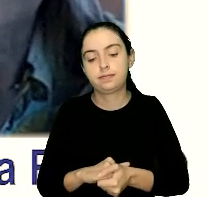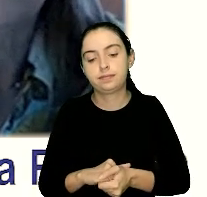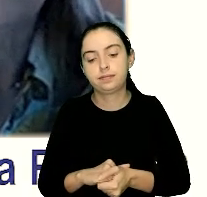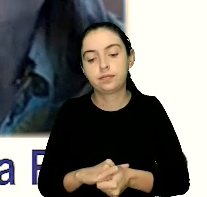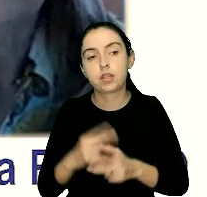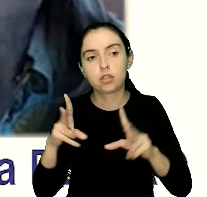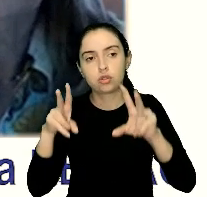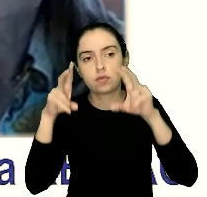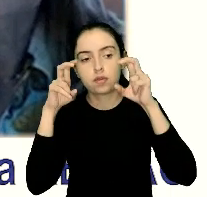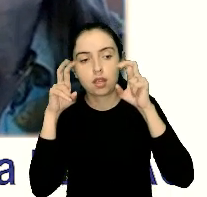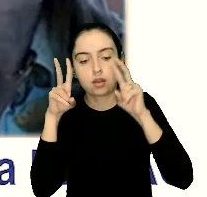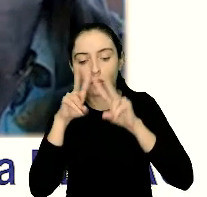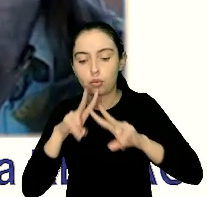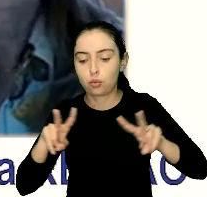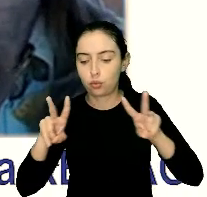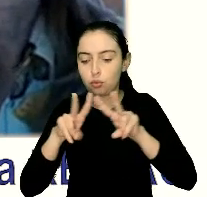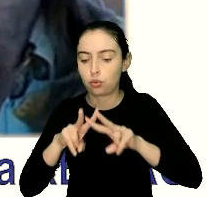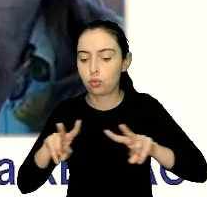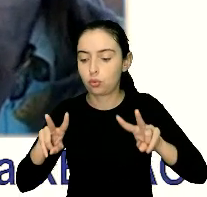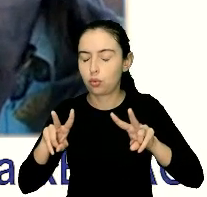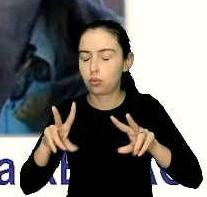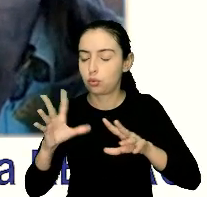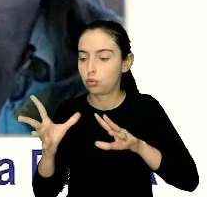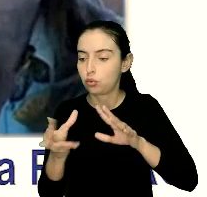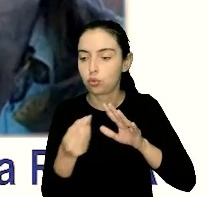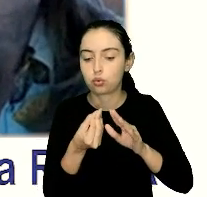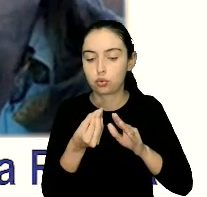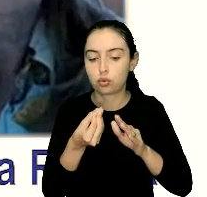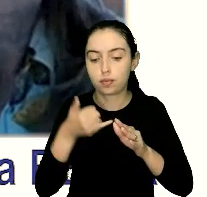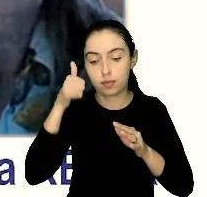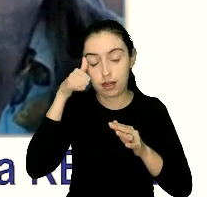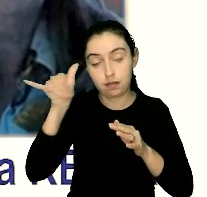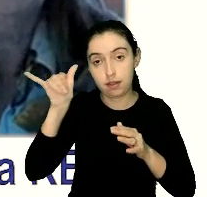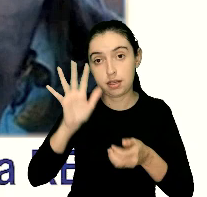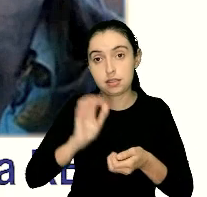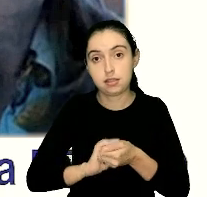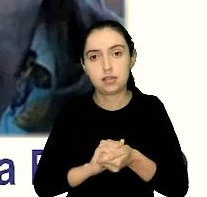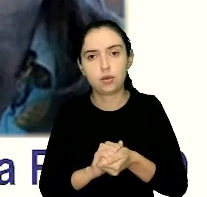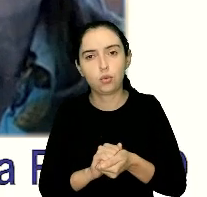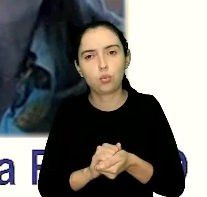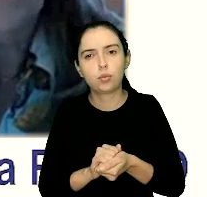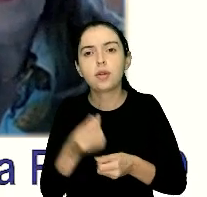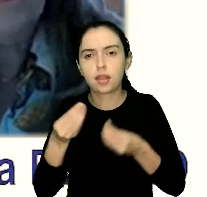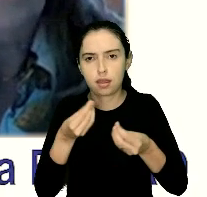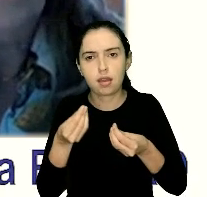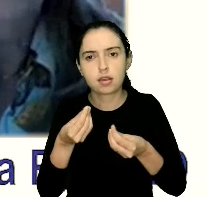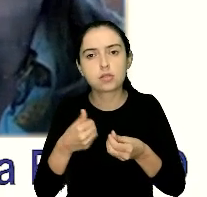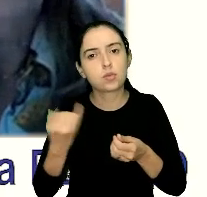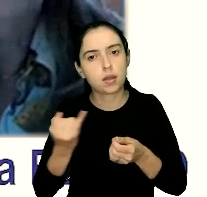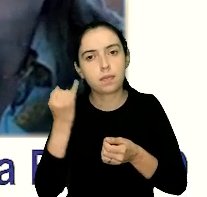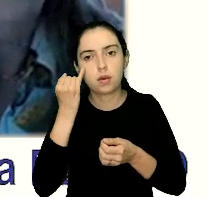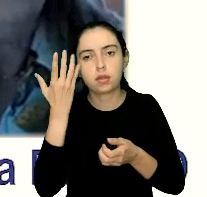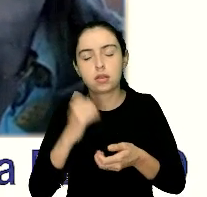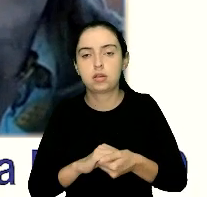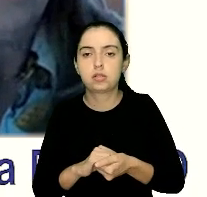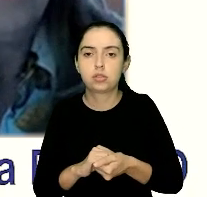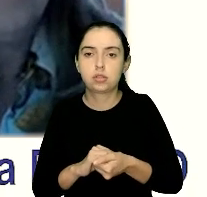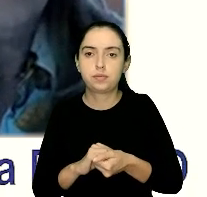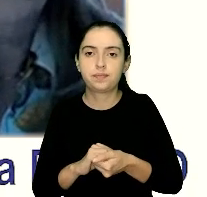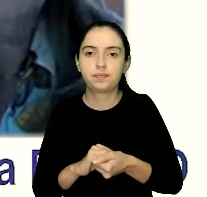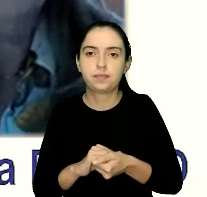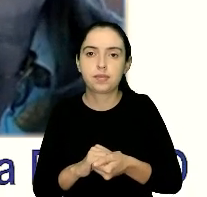está olhando para a prevenção, que isso é o mais importante. É que cada vez mais a gente